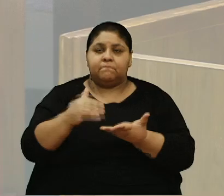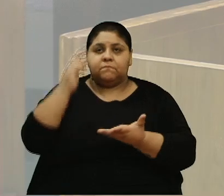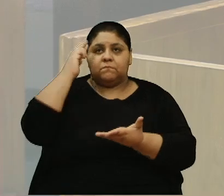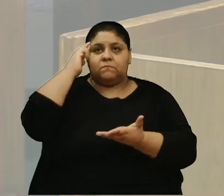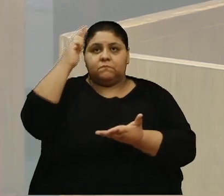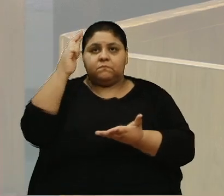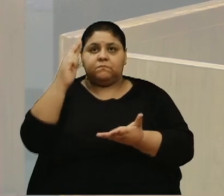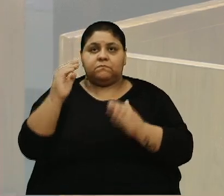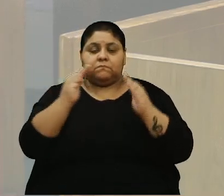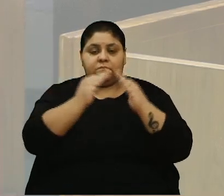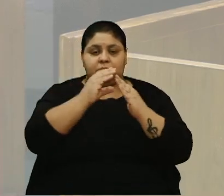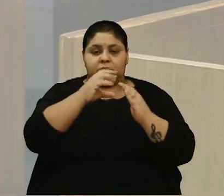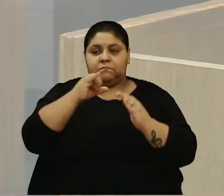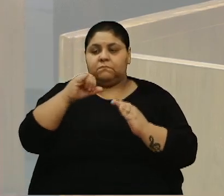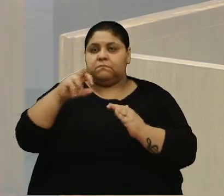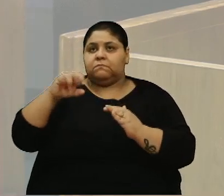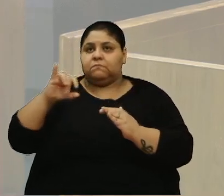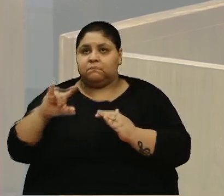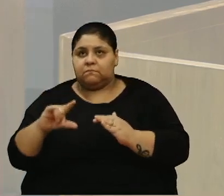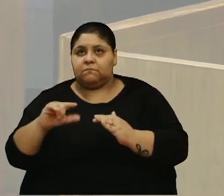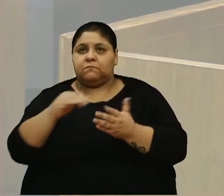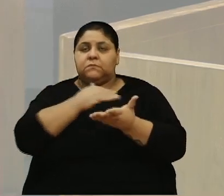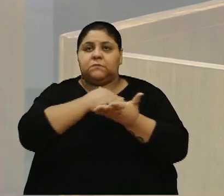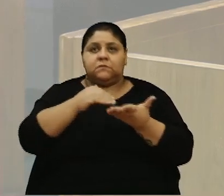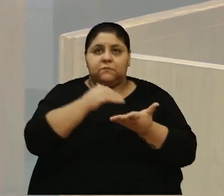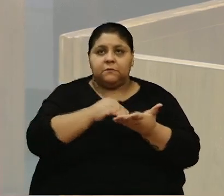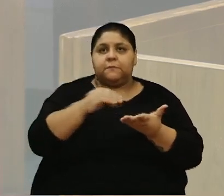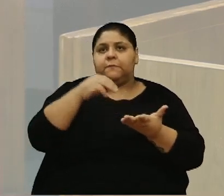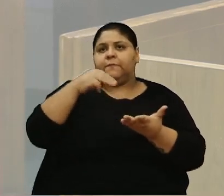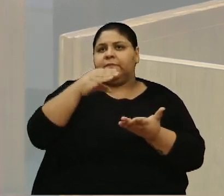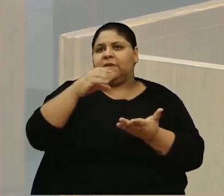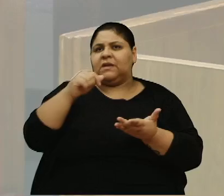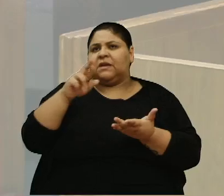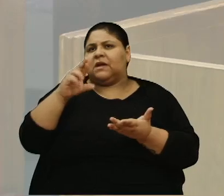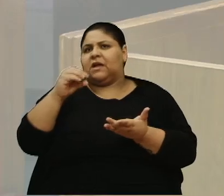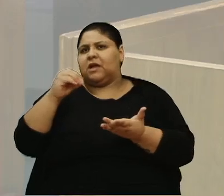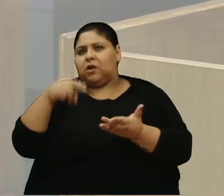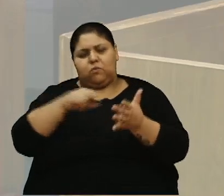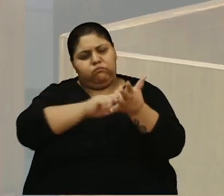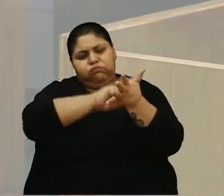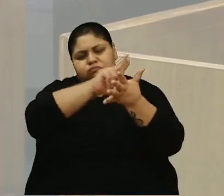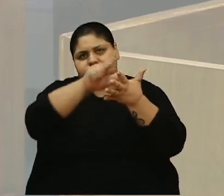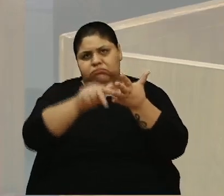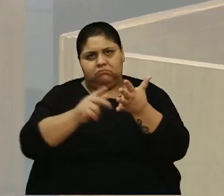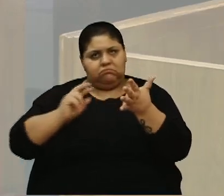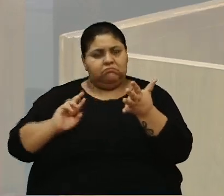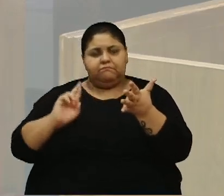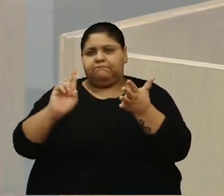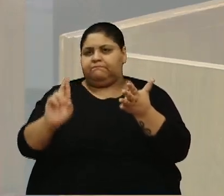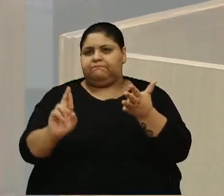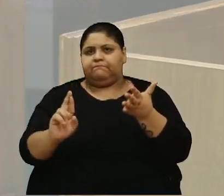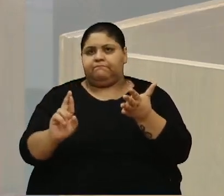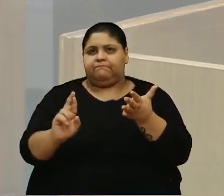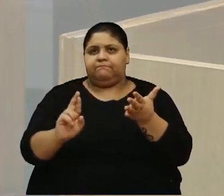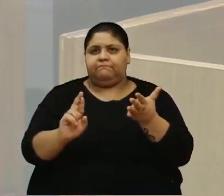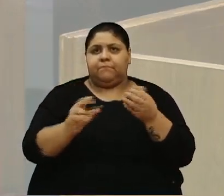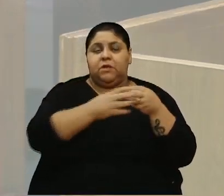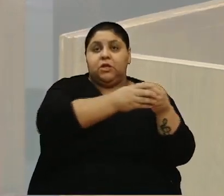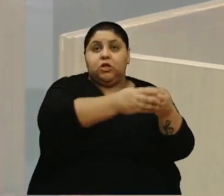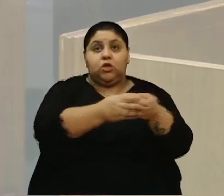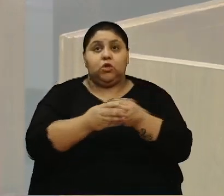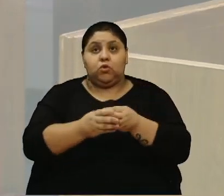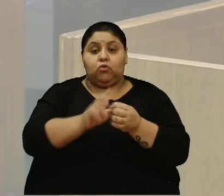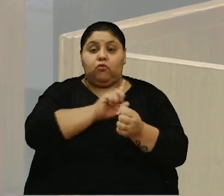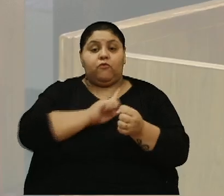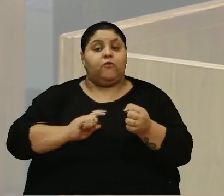Civil, Arthur Lemos, do secretário Caron, da secretária Marjorie e de vários representantes, né, numa comitiva do governo do estado que